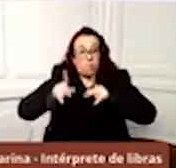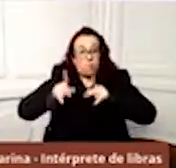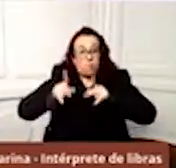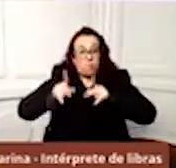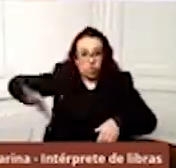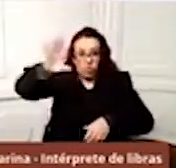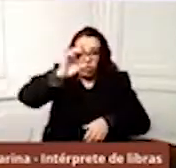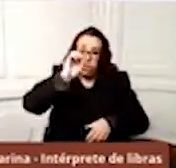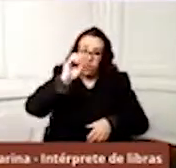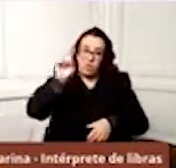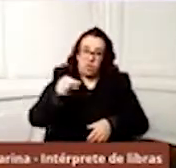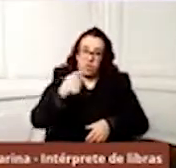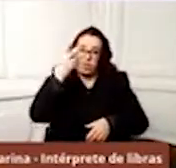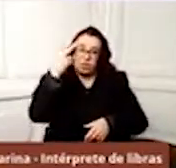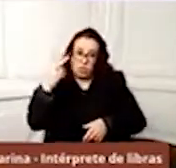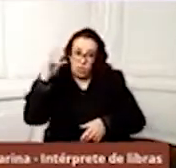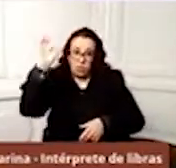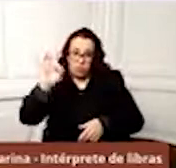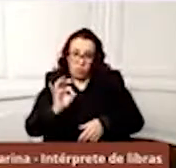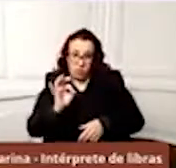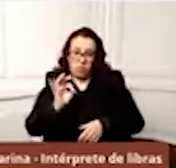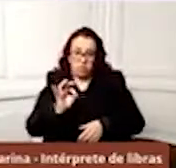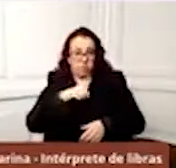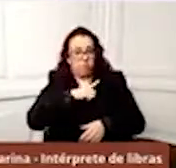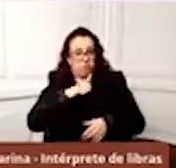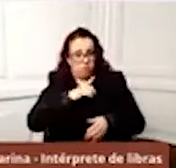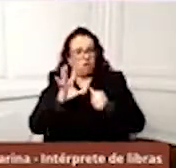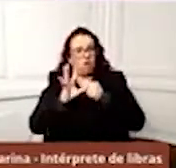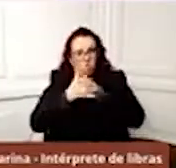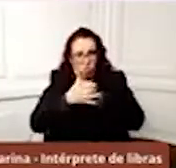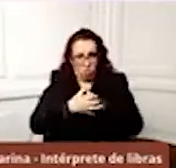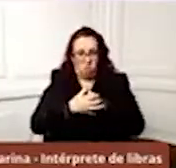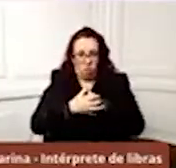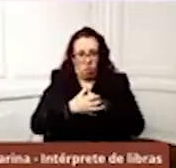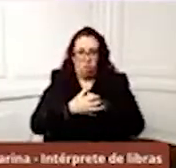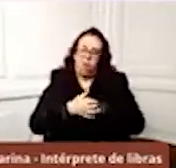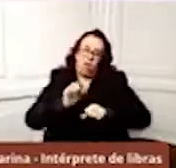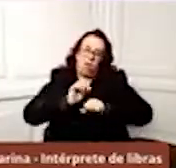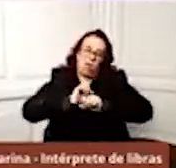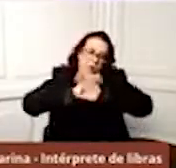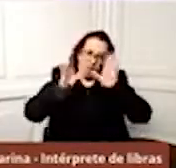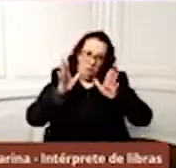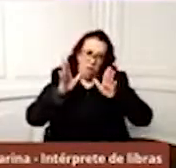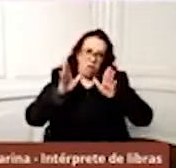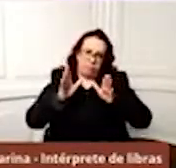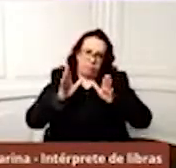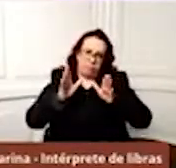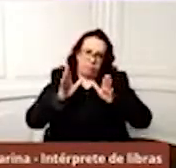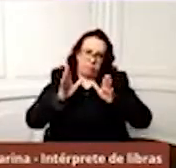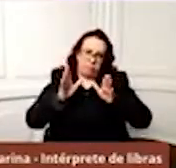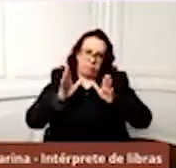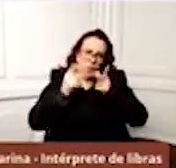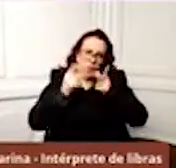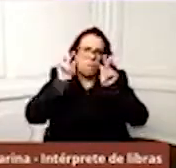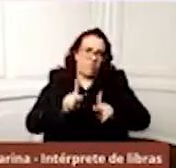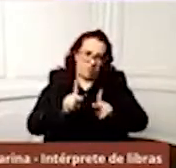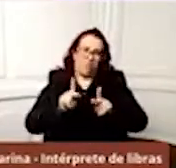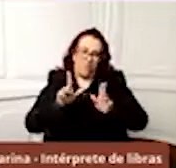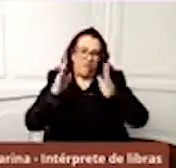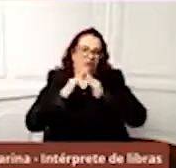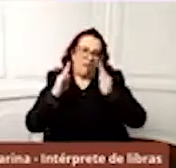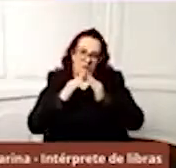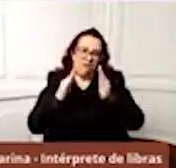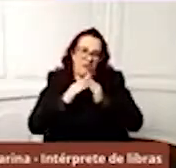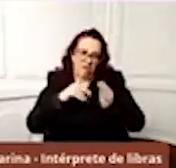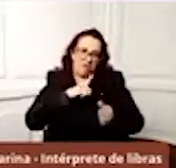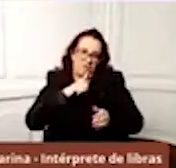0,2% das pessoas tem coronavírus, claro que quando alguma pessoa da casa tem, o risco de que outro morador da casa